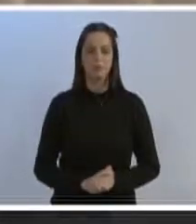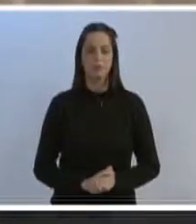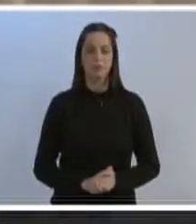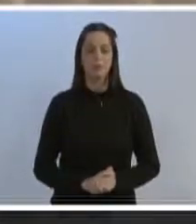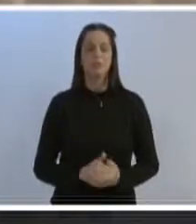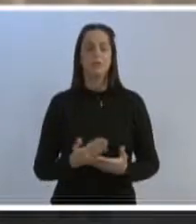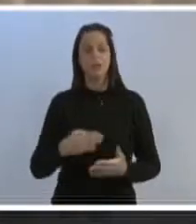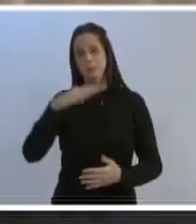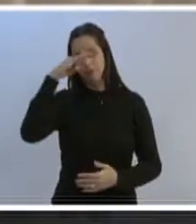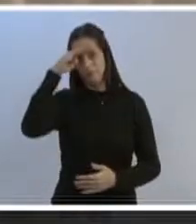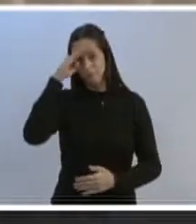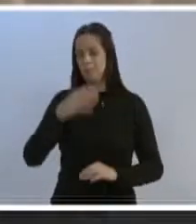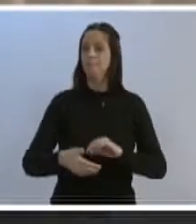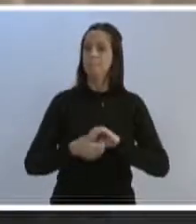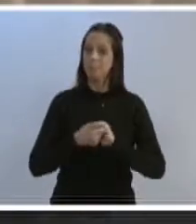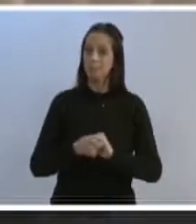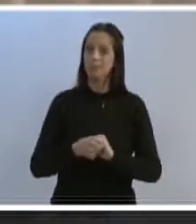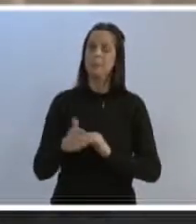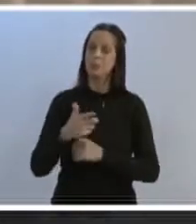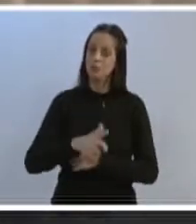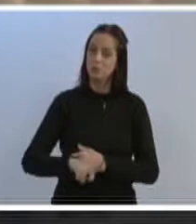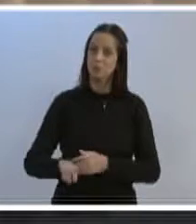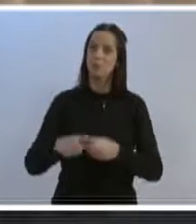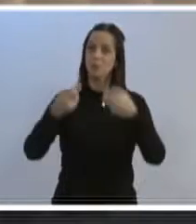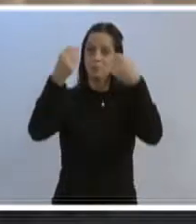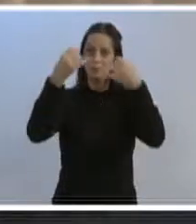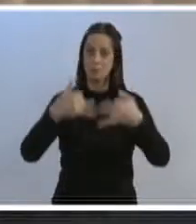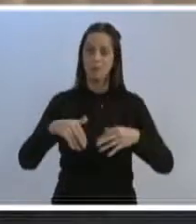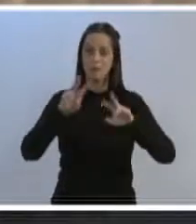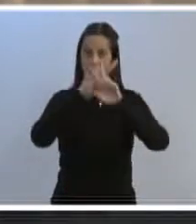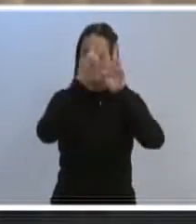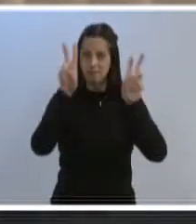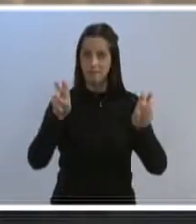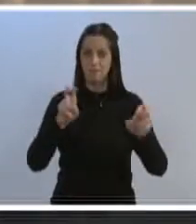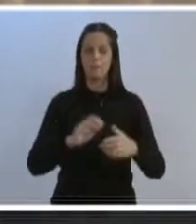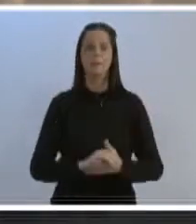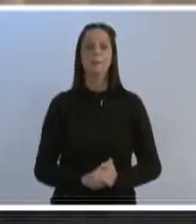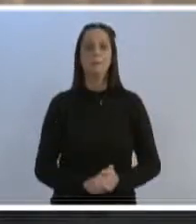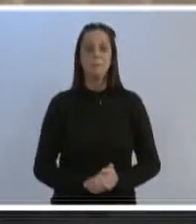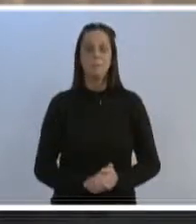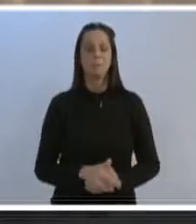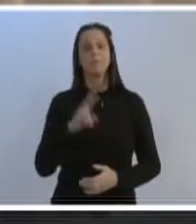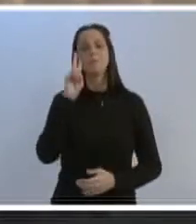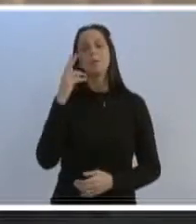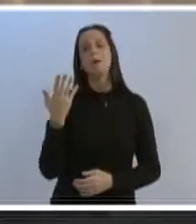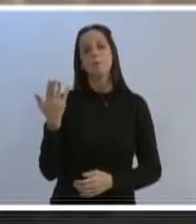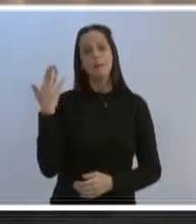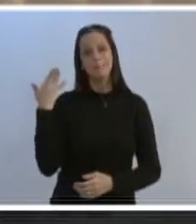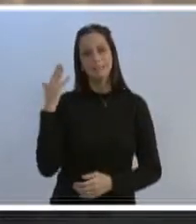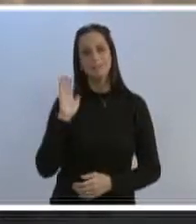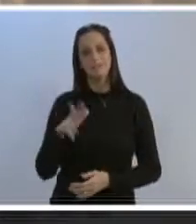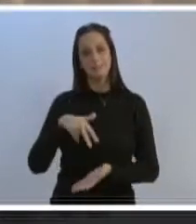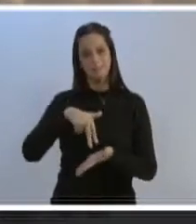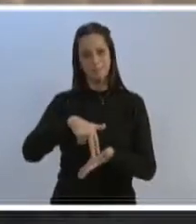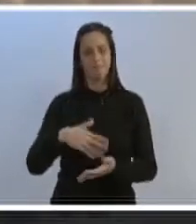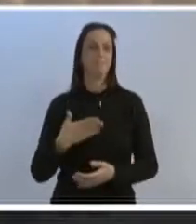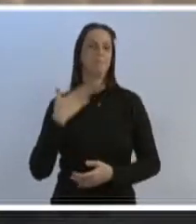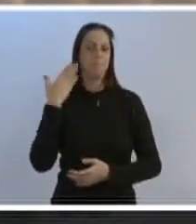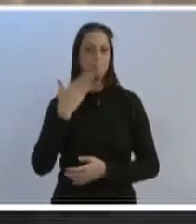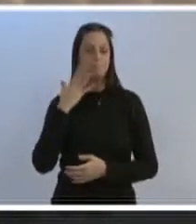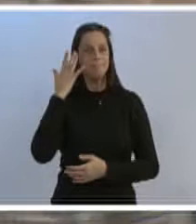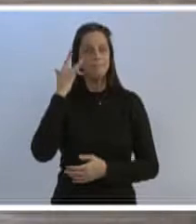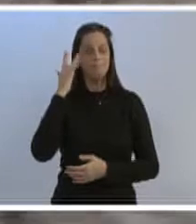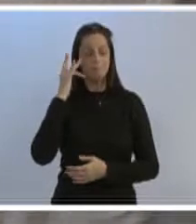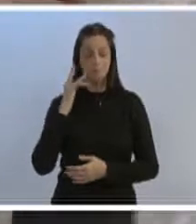esse tema mais uma vez aqui nessa casa naquele dia que eu fiz aquele pronunciamento um dia seguinte aconteceu o acidente